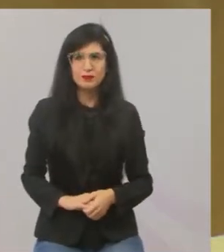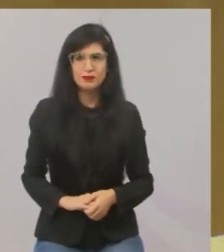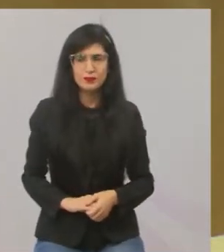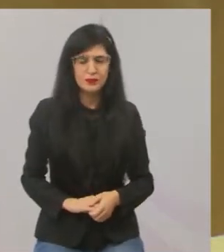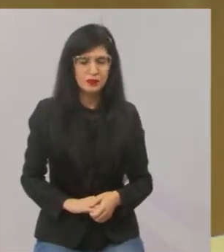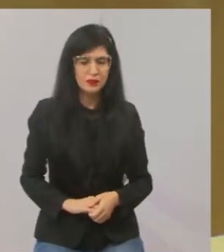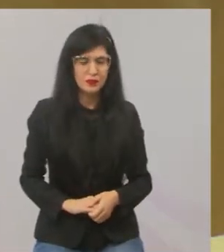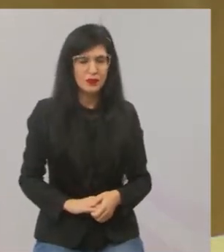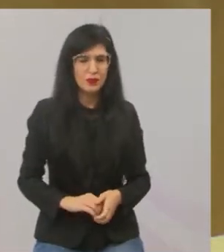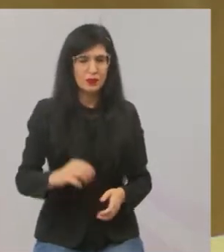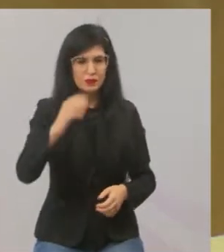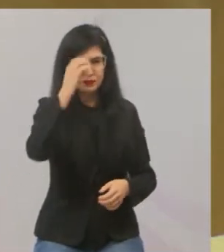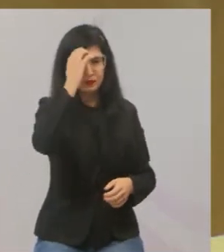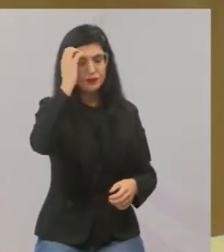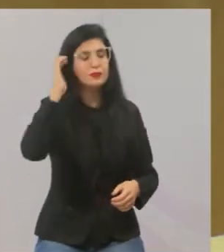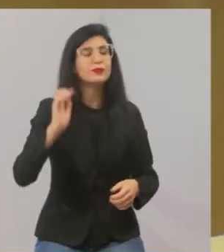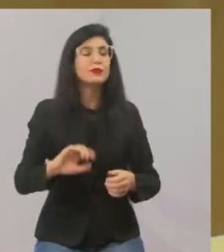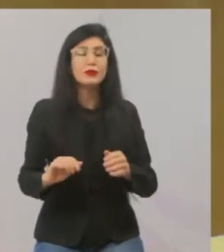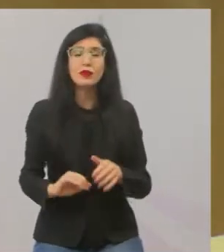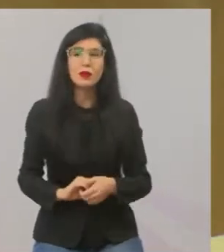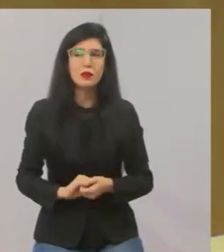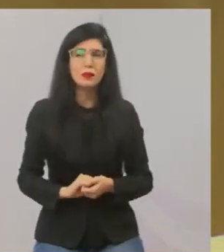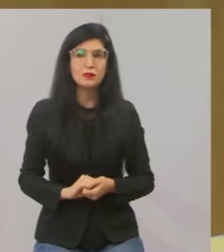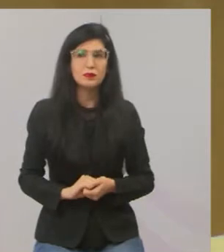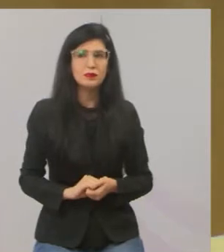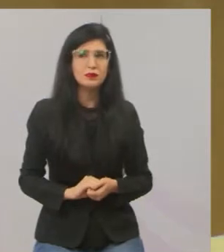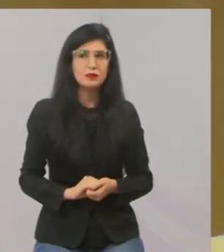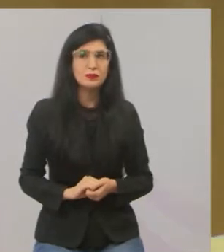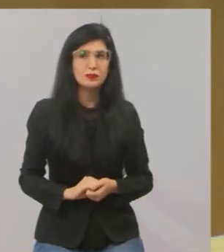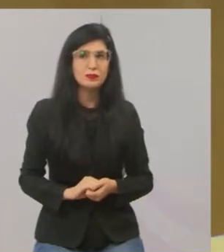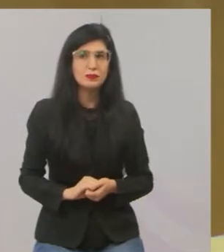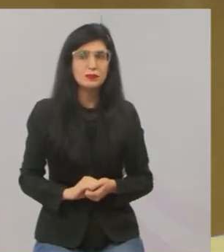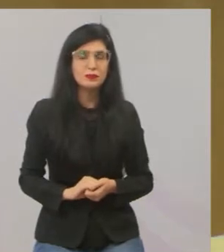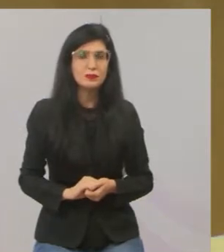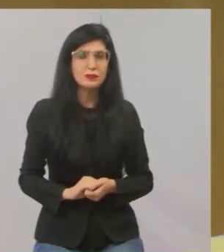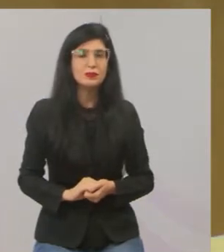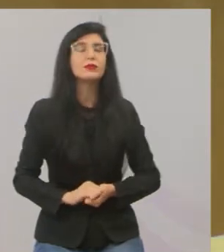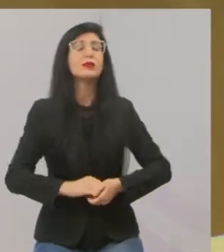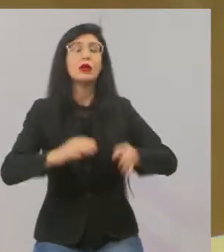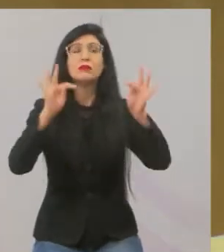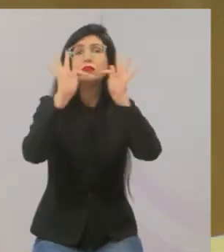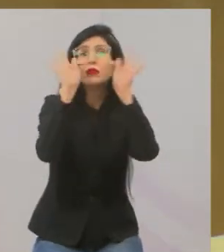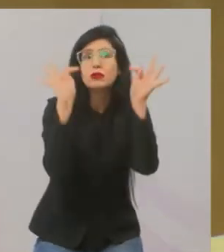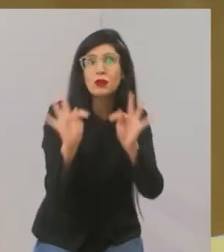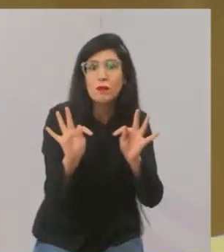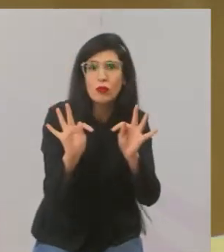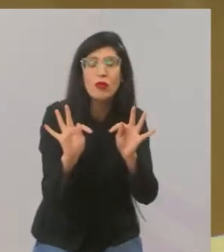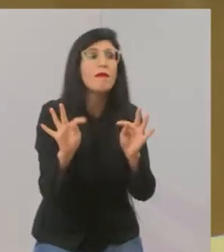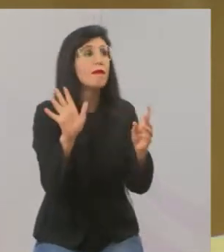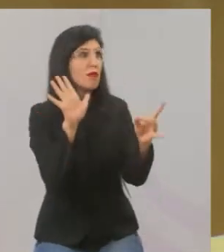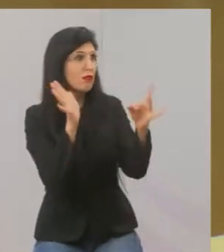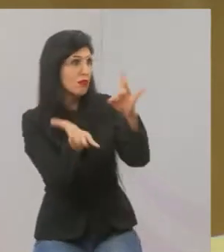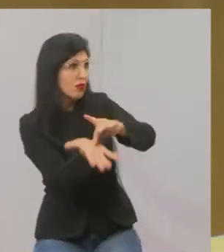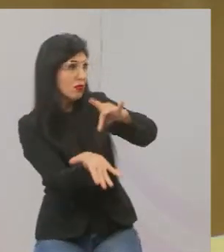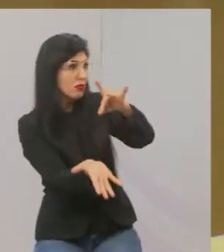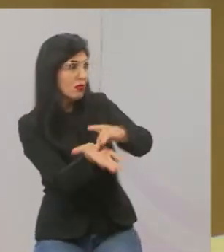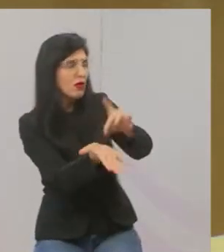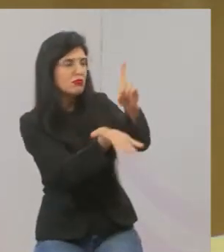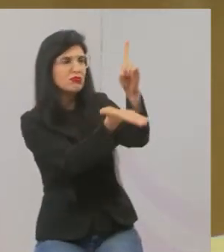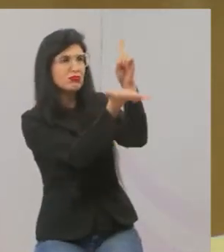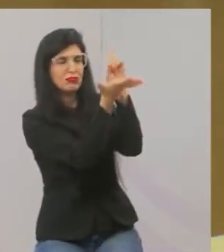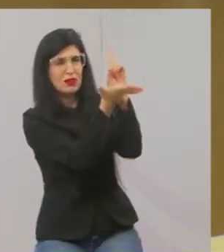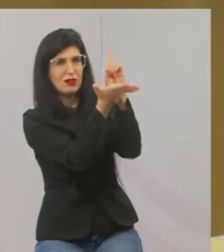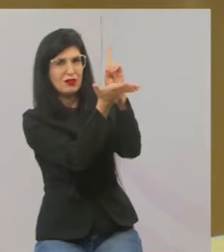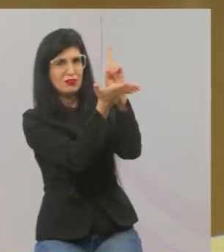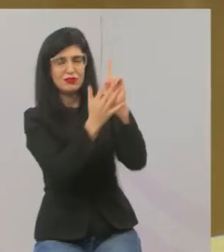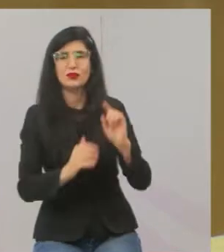e não anunciei? Vós sois a minha testemunha. Porventura, existe um Deus